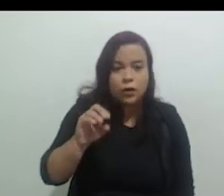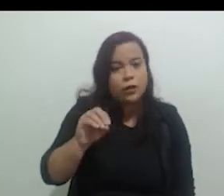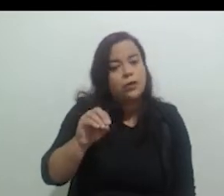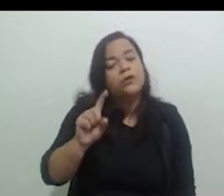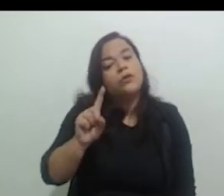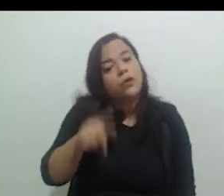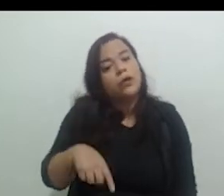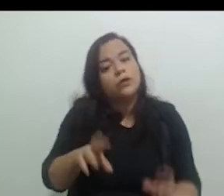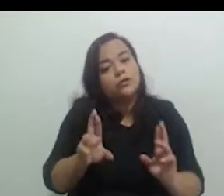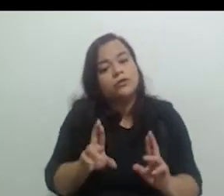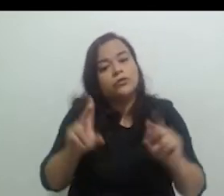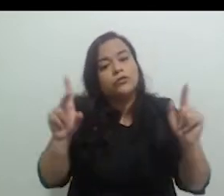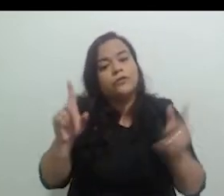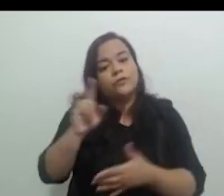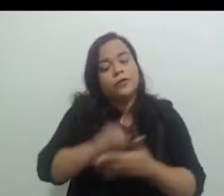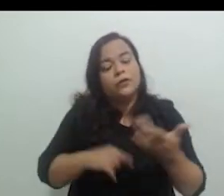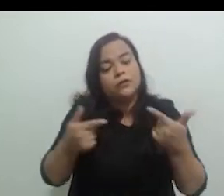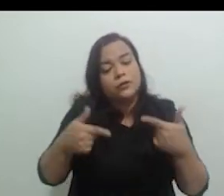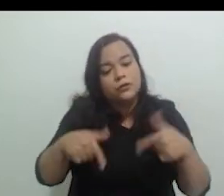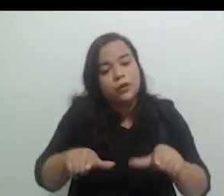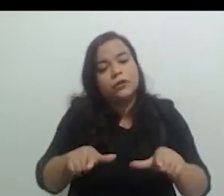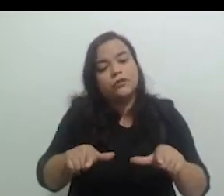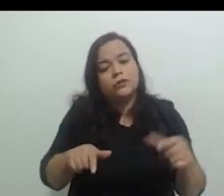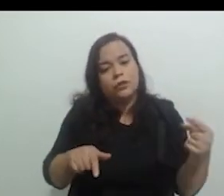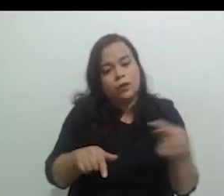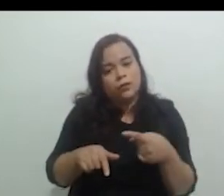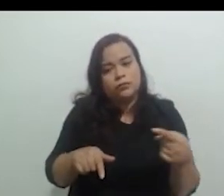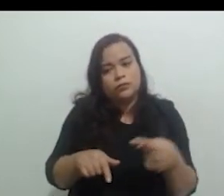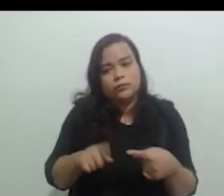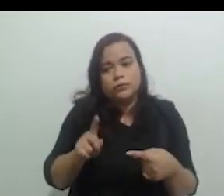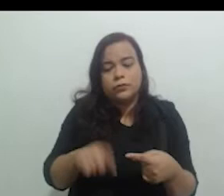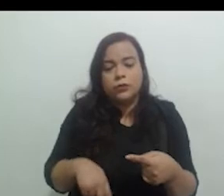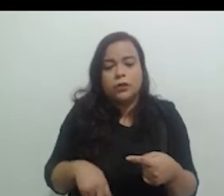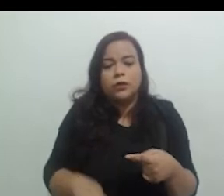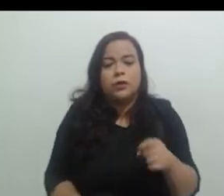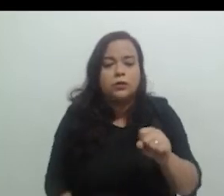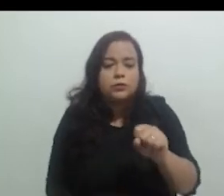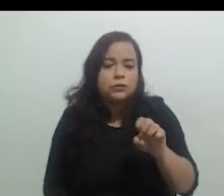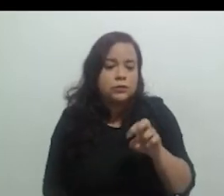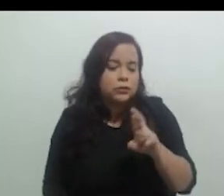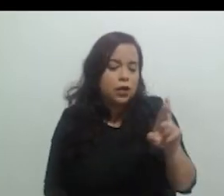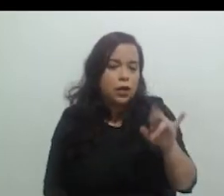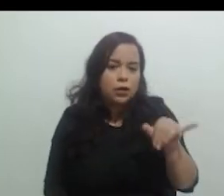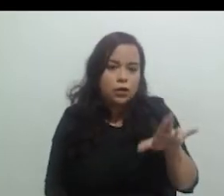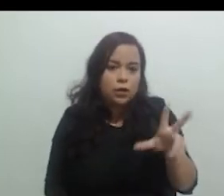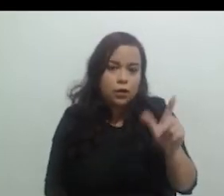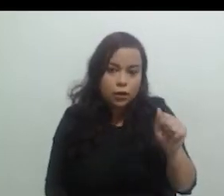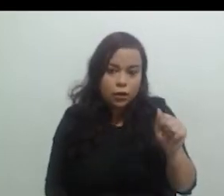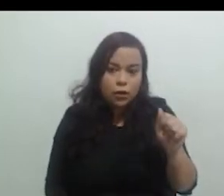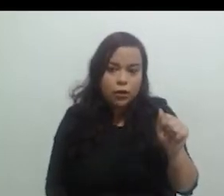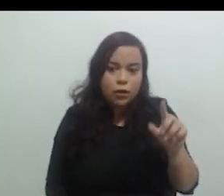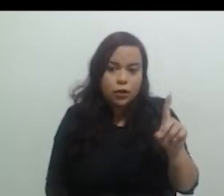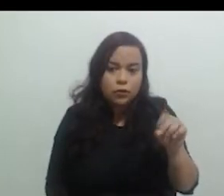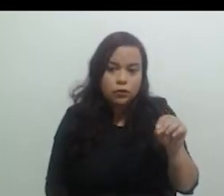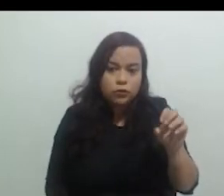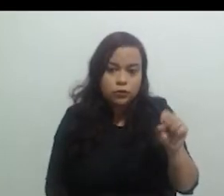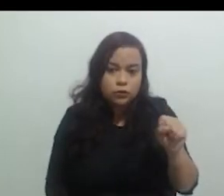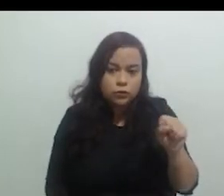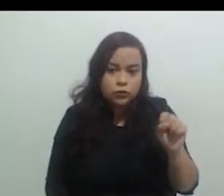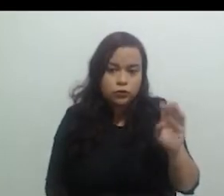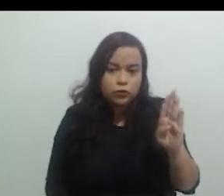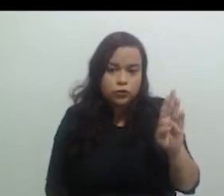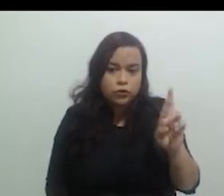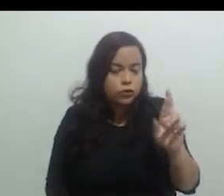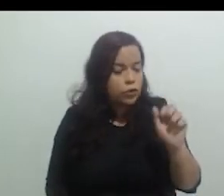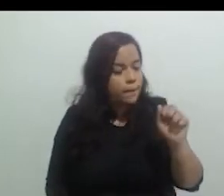certidão do Sítio Machixe, que é a Serrinha dos Brandões. E essa certidão, Serrinha dos Brandões,